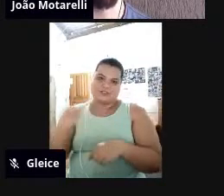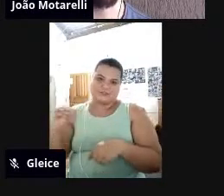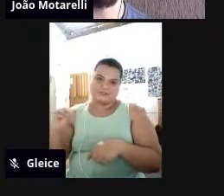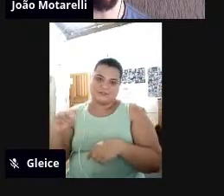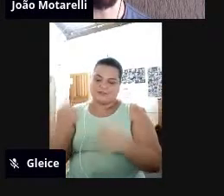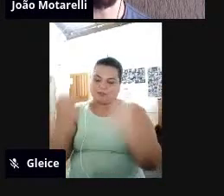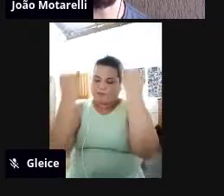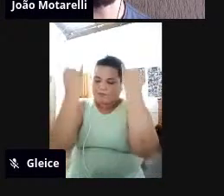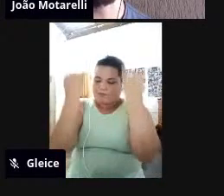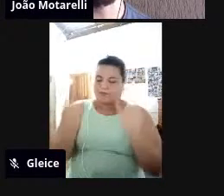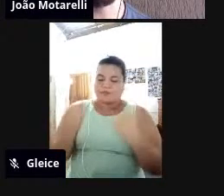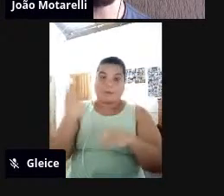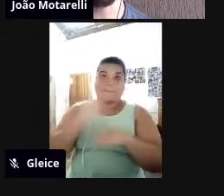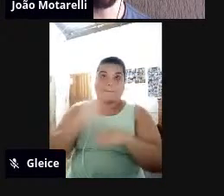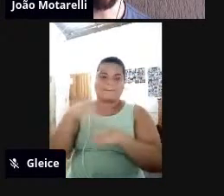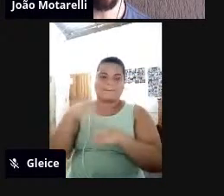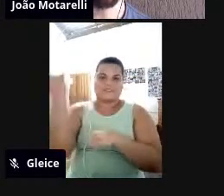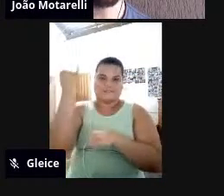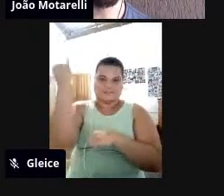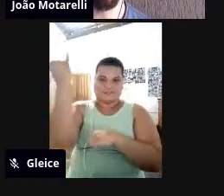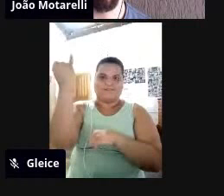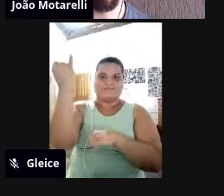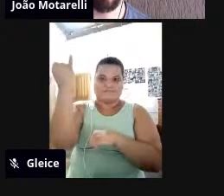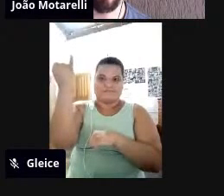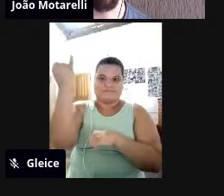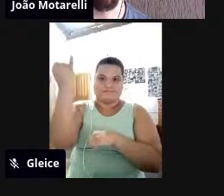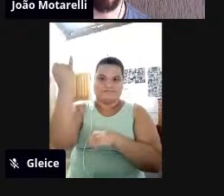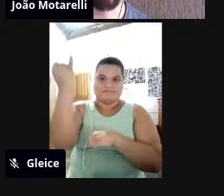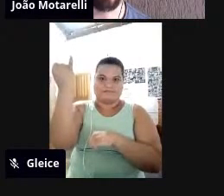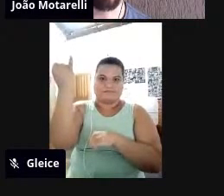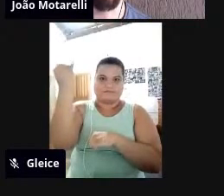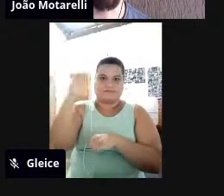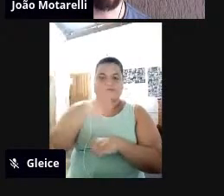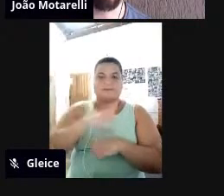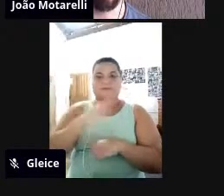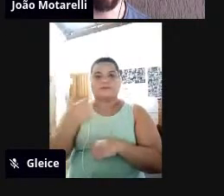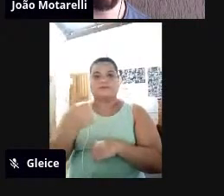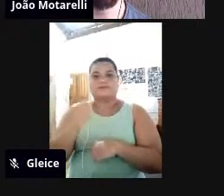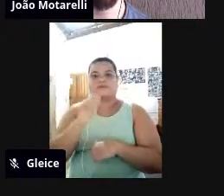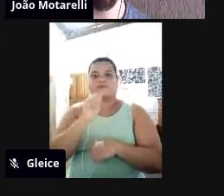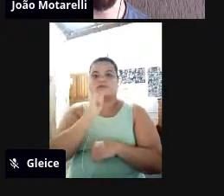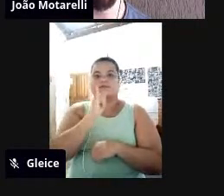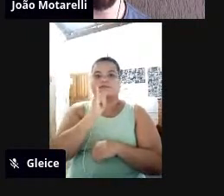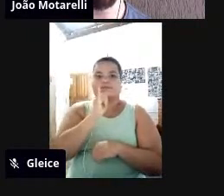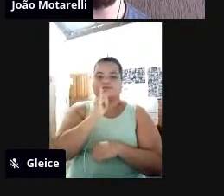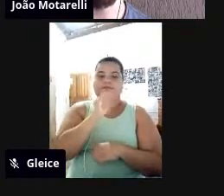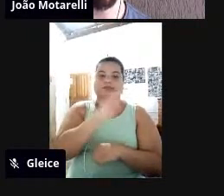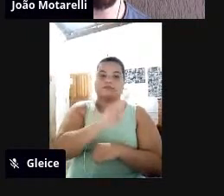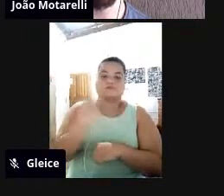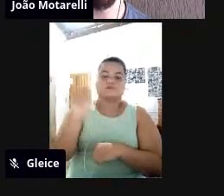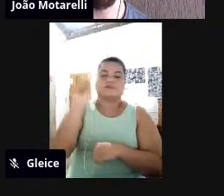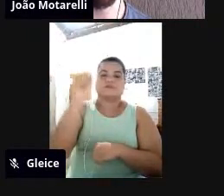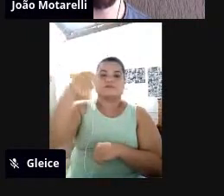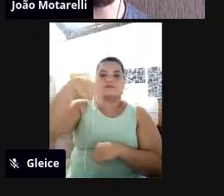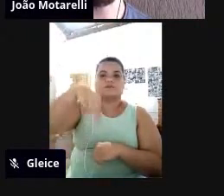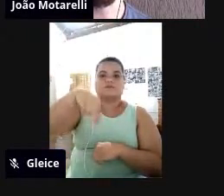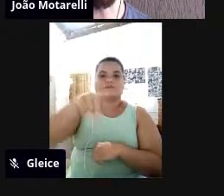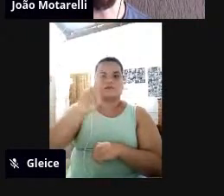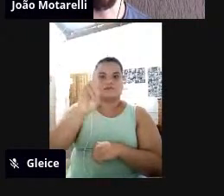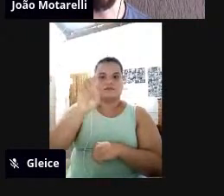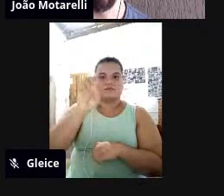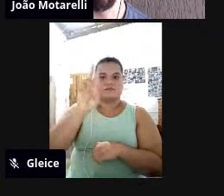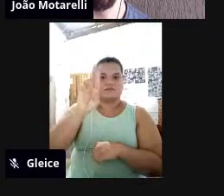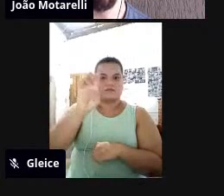a performance máxima. Aqui a gente tem um outro exemplo, que é a Andrea Lopes, que superou a anorexia e foi tetracampeã brasileira